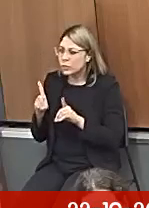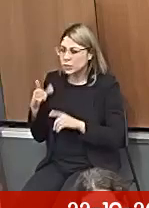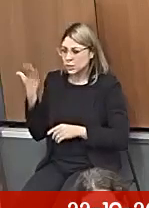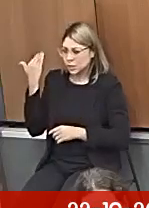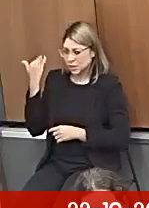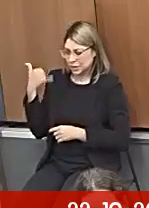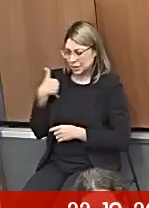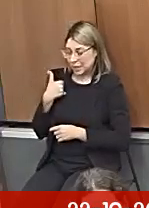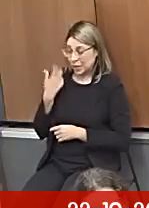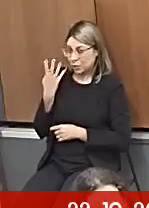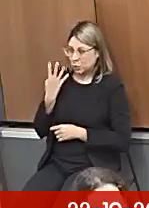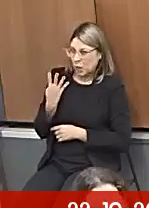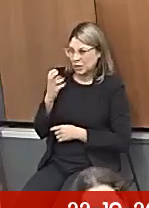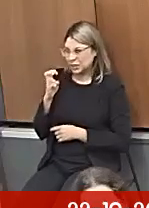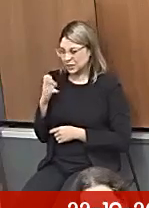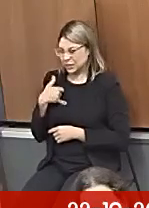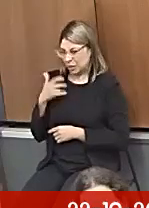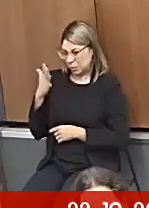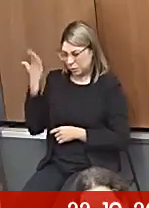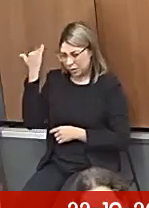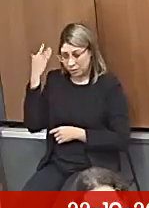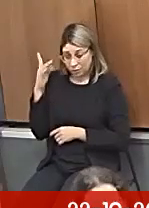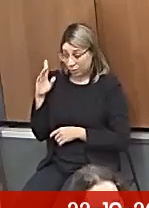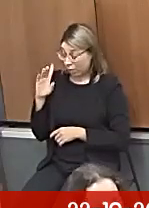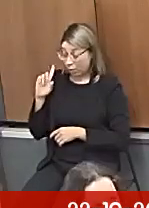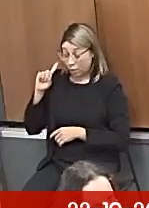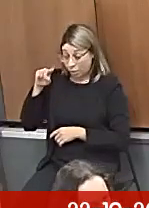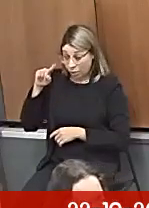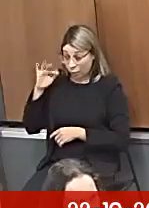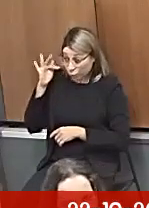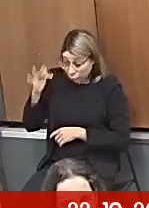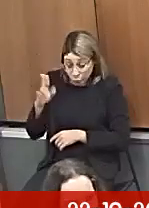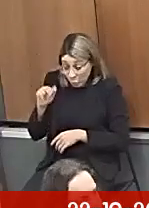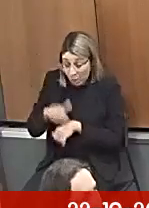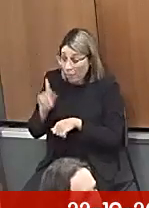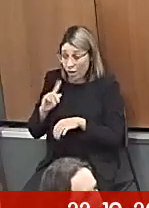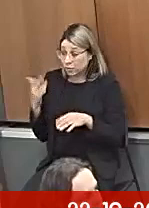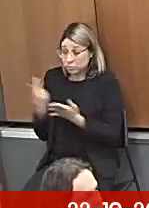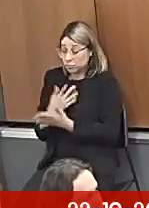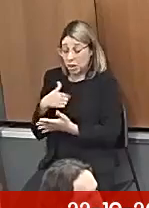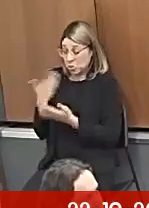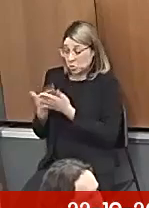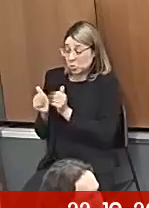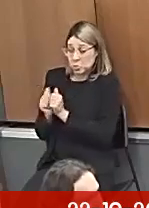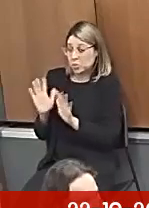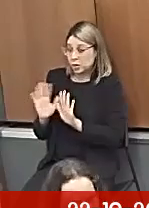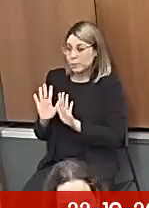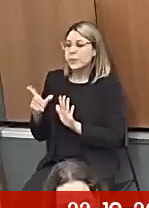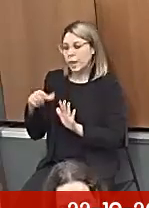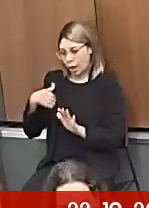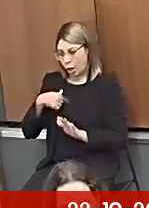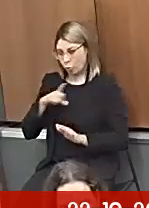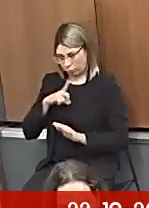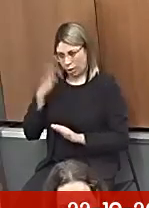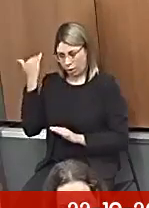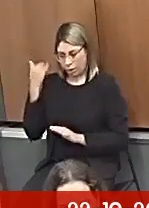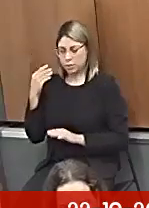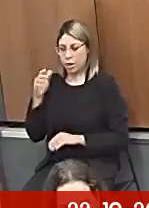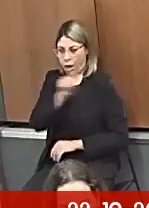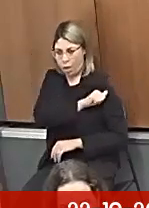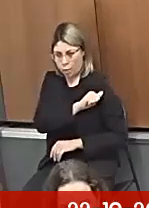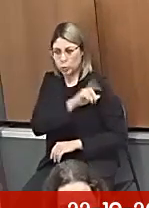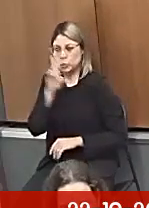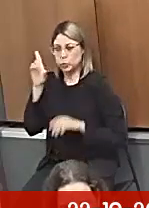tinha 4 para 5 anos de idade, mas depois eu nunca mais tive, né? Eu tive a oportunidade de ter alunos com deficiência que me